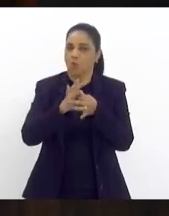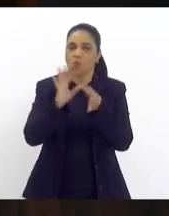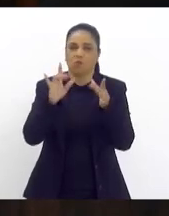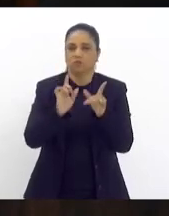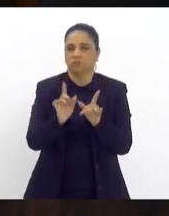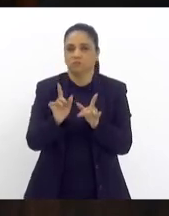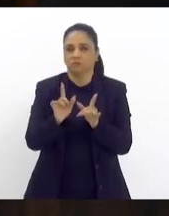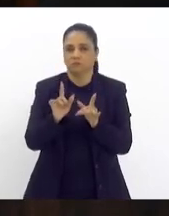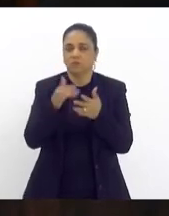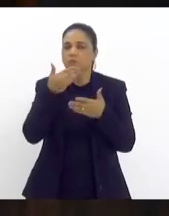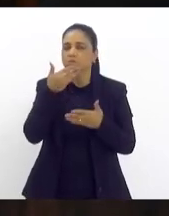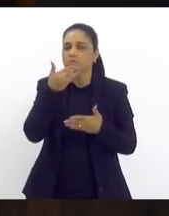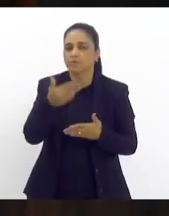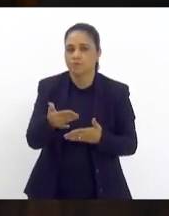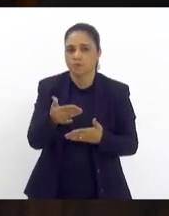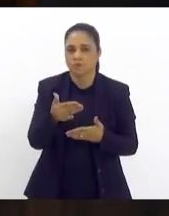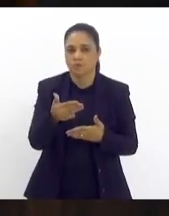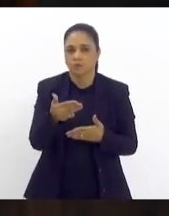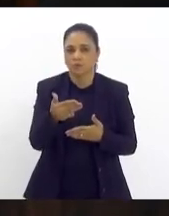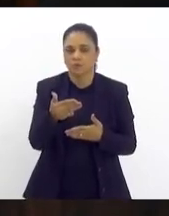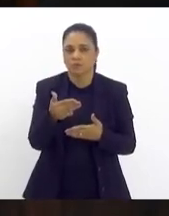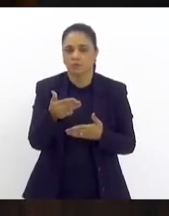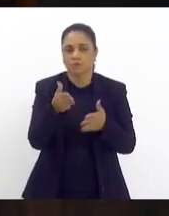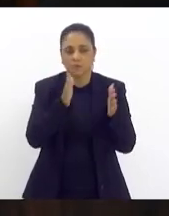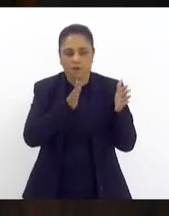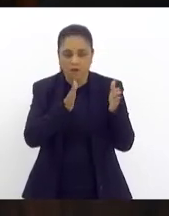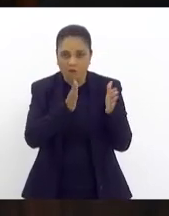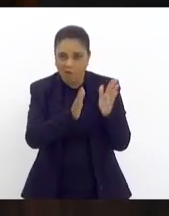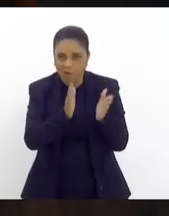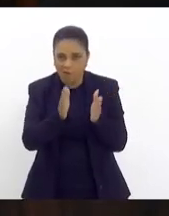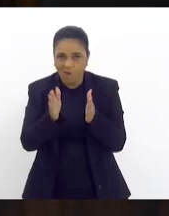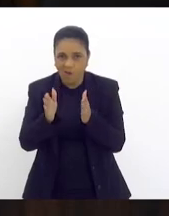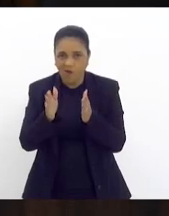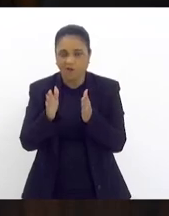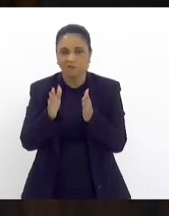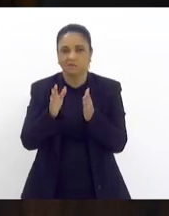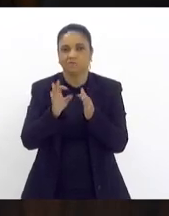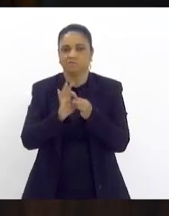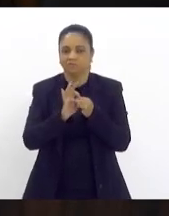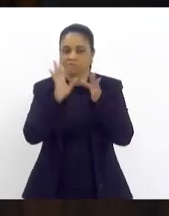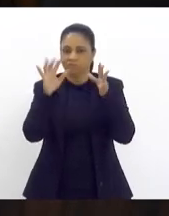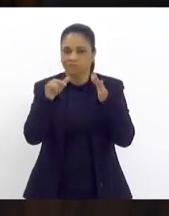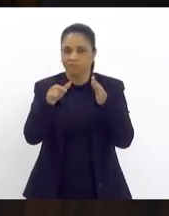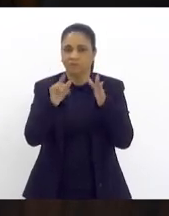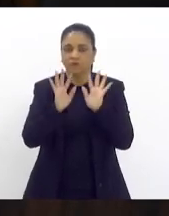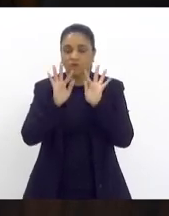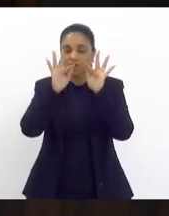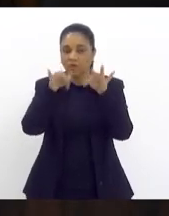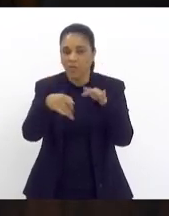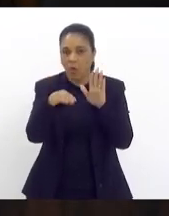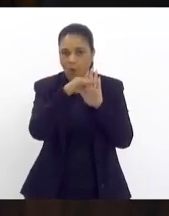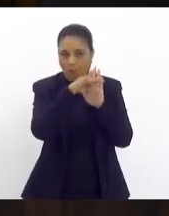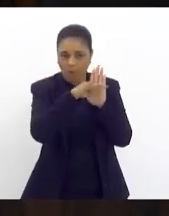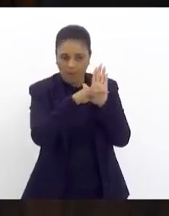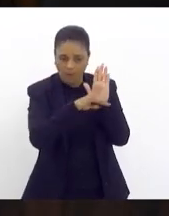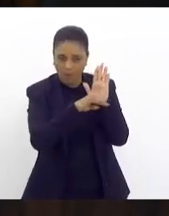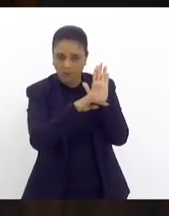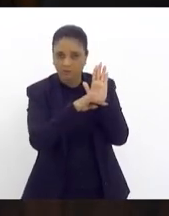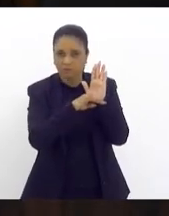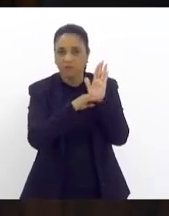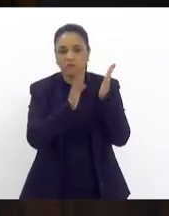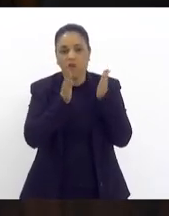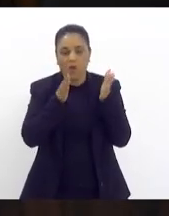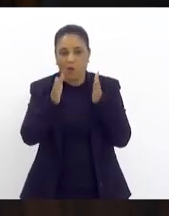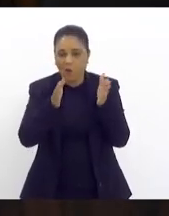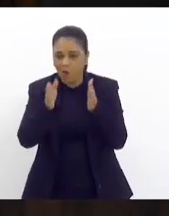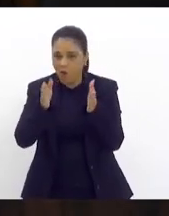Eu pediria que os pela ordens a gente autorizar só o final da pauta e a questão de ordem que tem a ver com o projeto